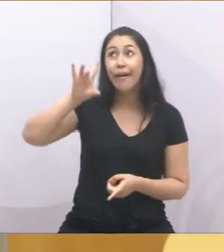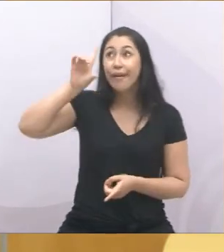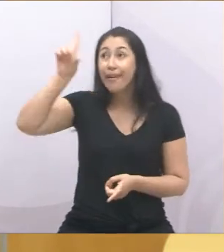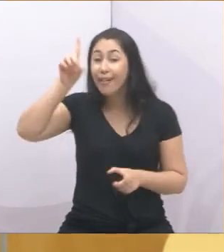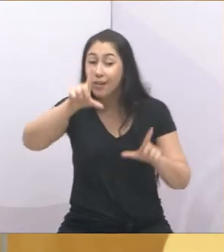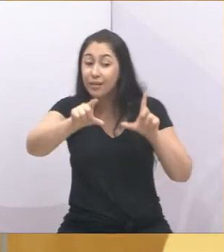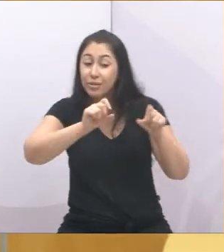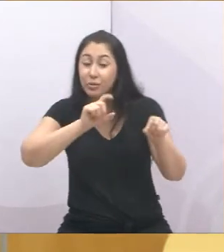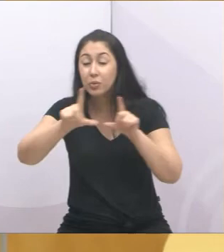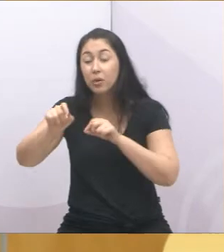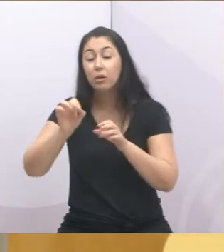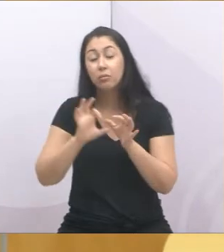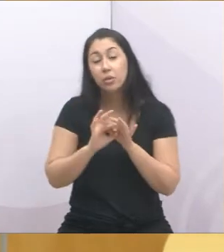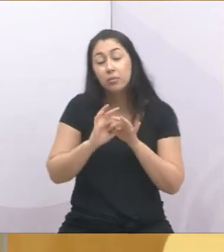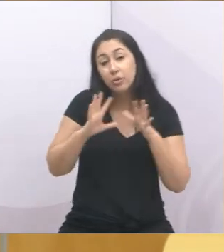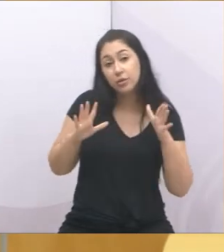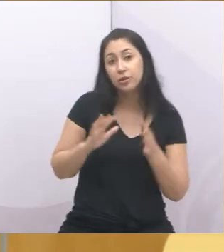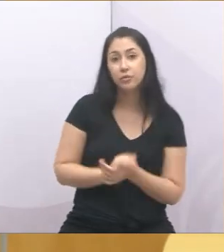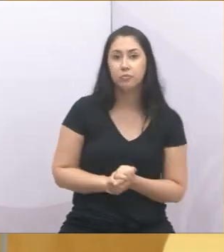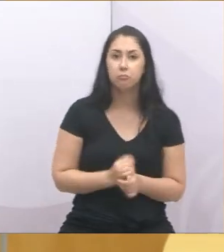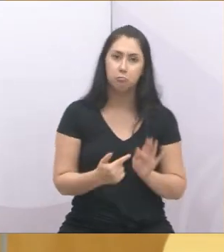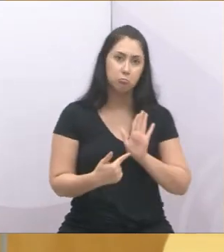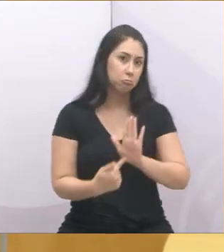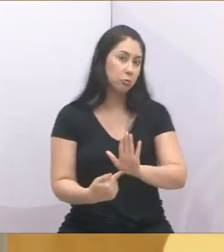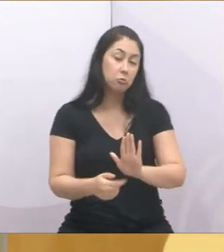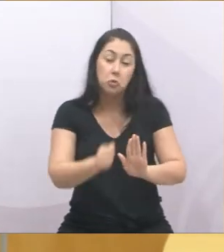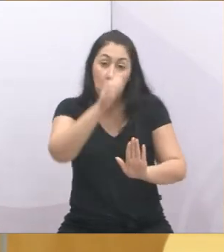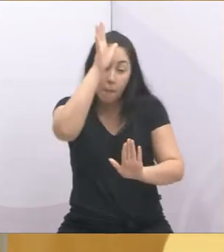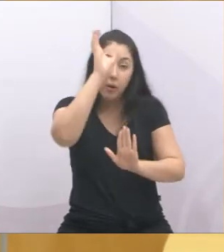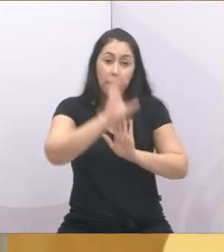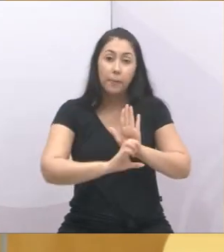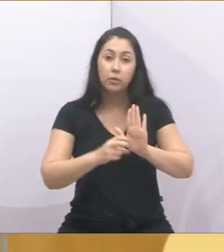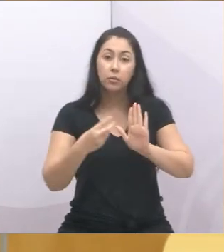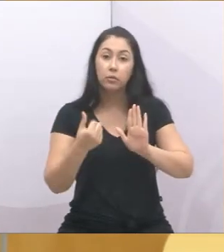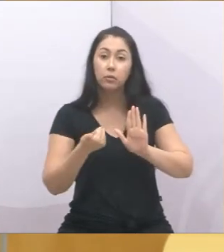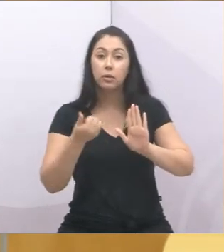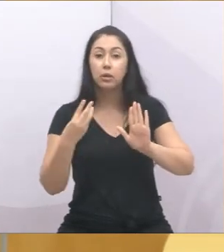instituídas por Deus. Está lá em Romanos 13:1.